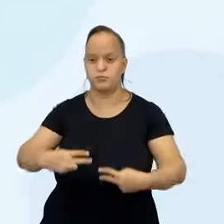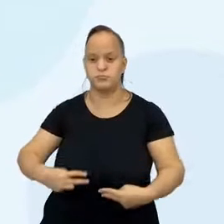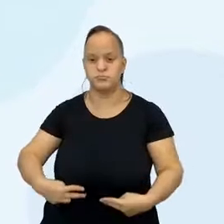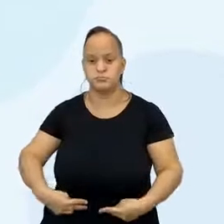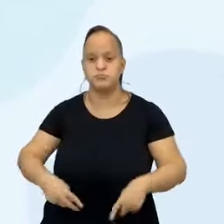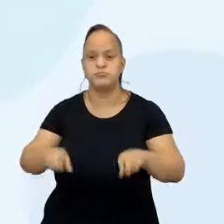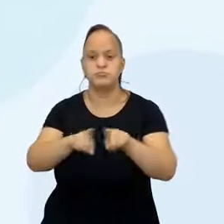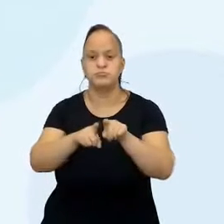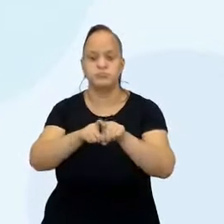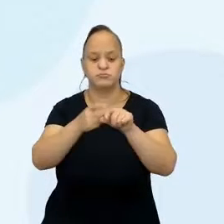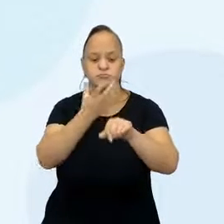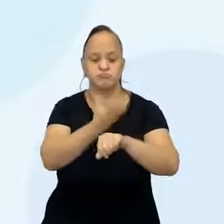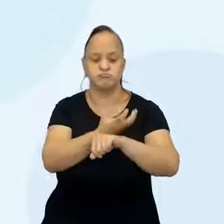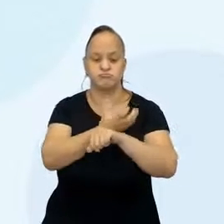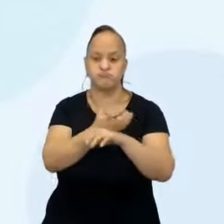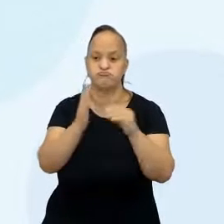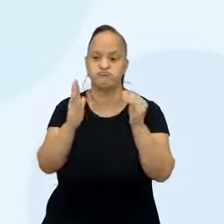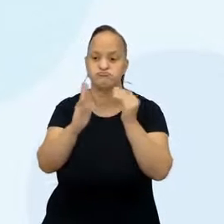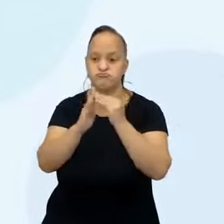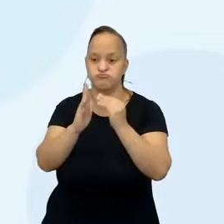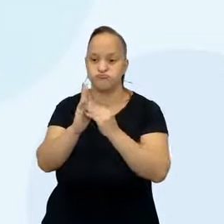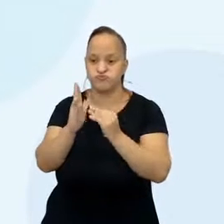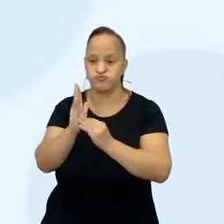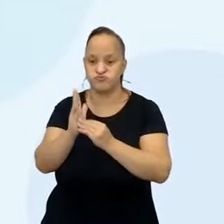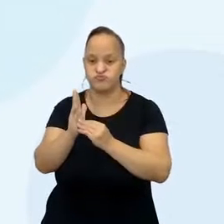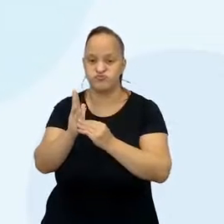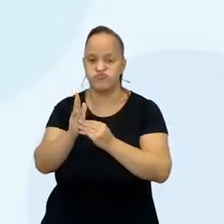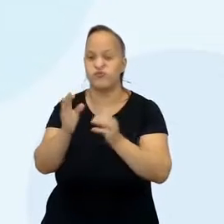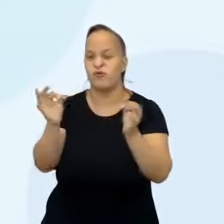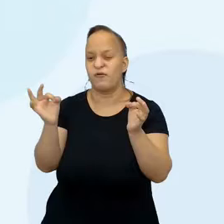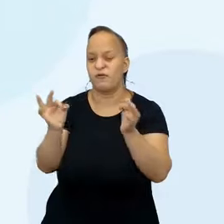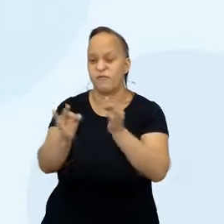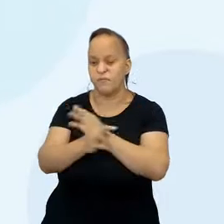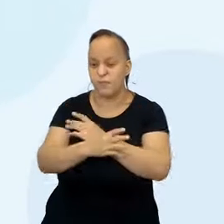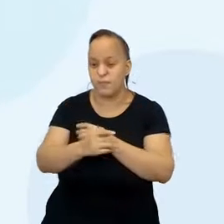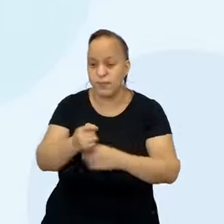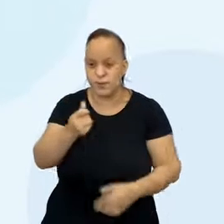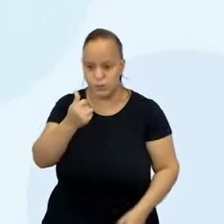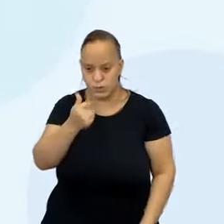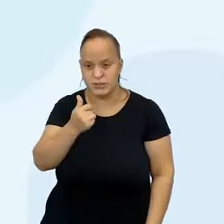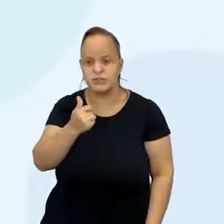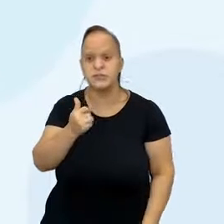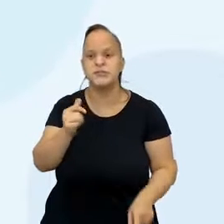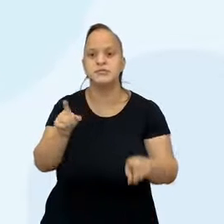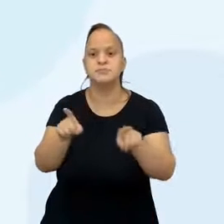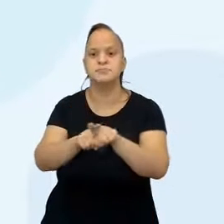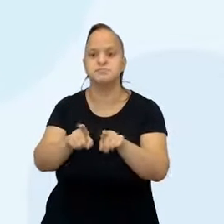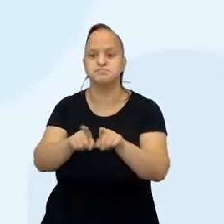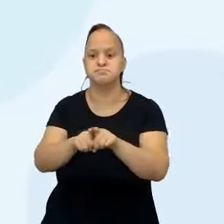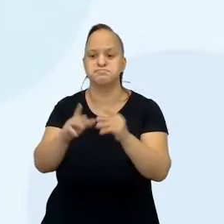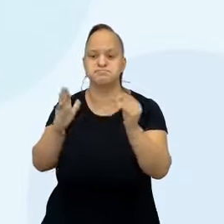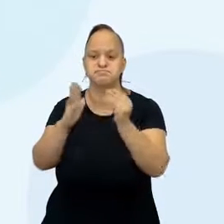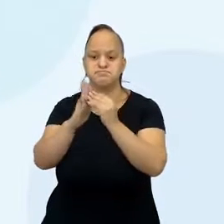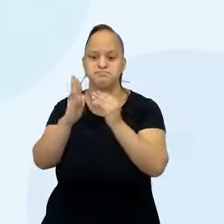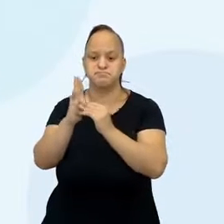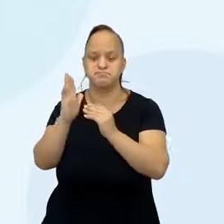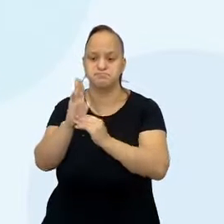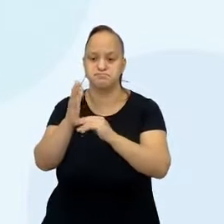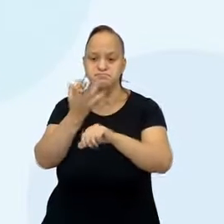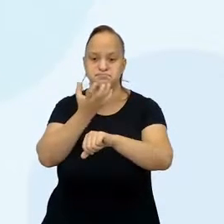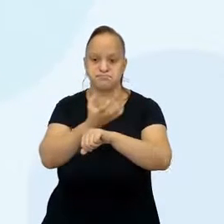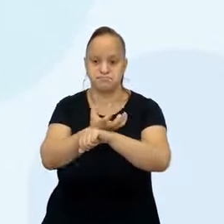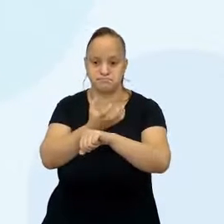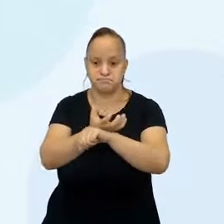unidade curricular que a gente está terminando já, né, a unidade curricular, e a gente tem dentro dessa unidade